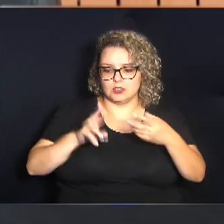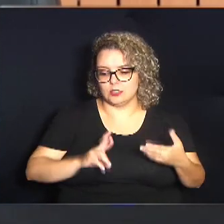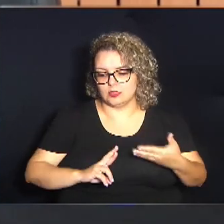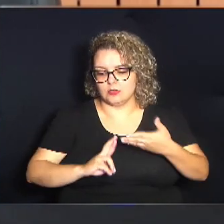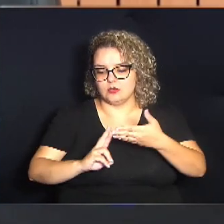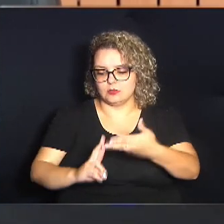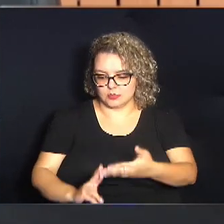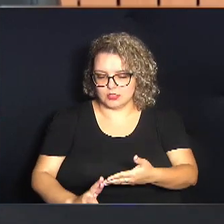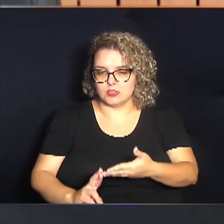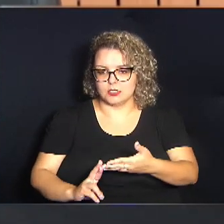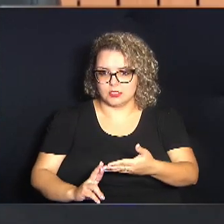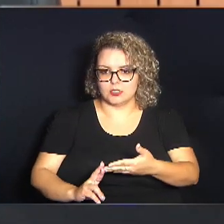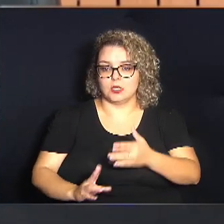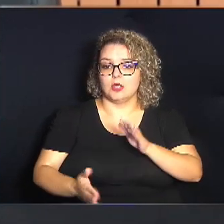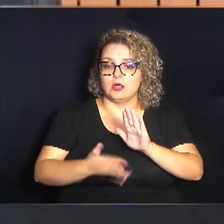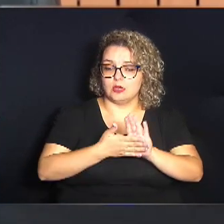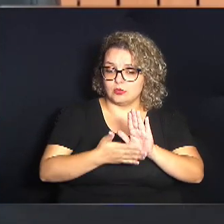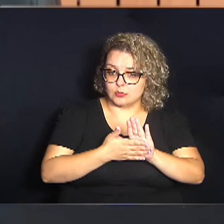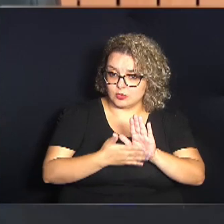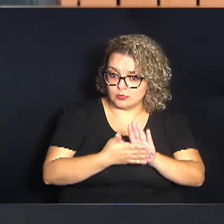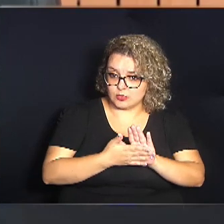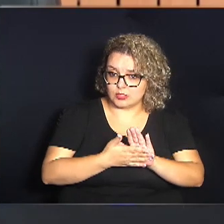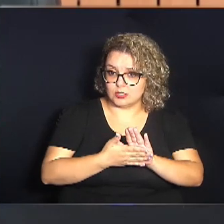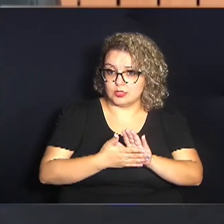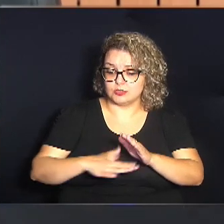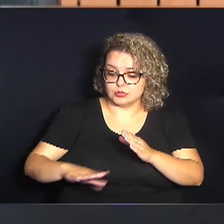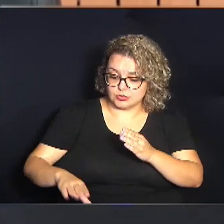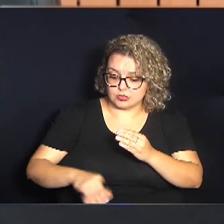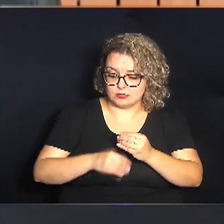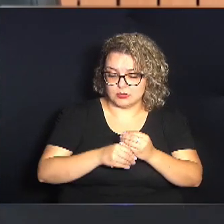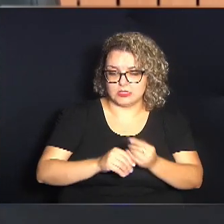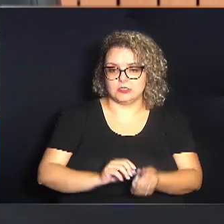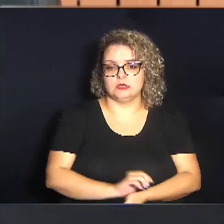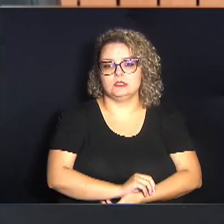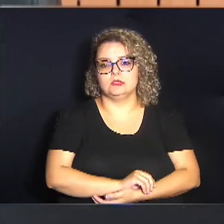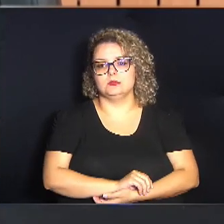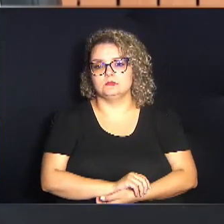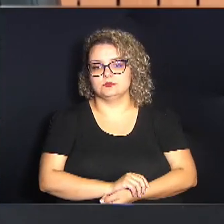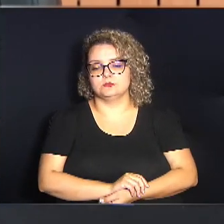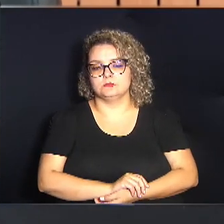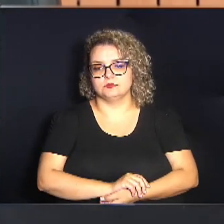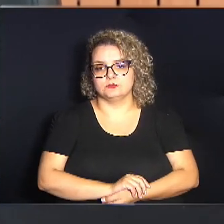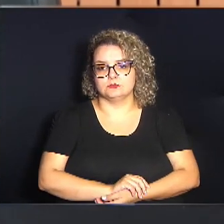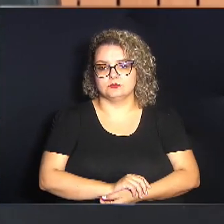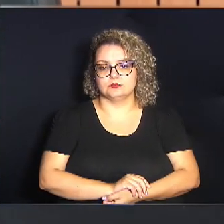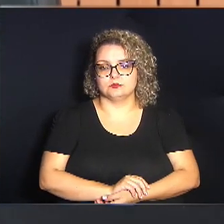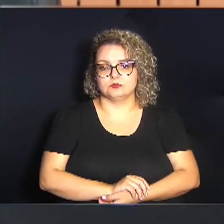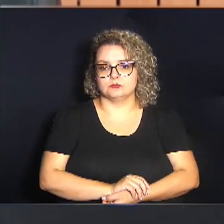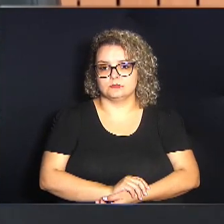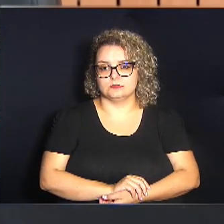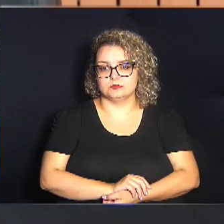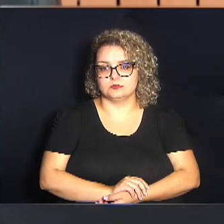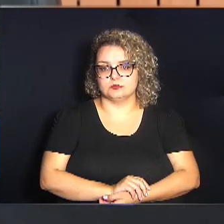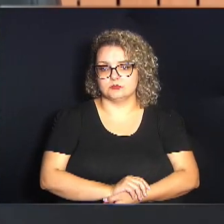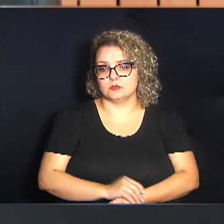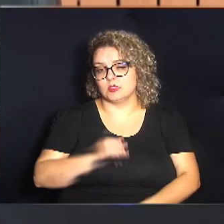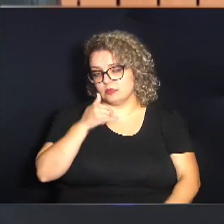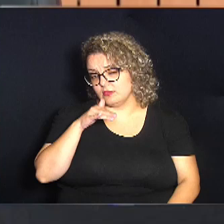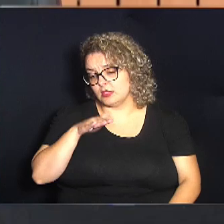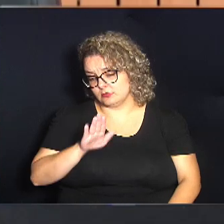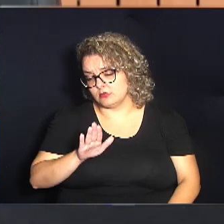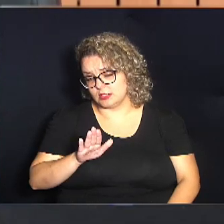propostas de emenda. E digo mais, acho que